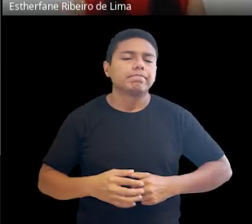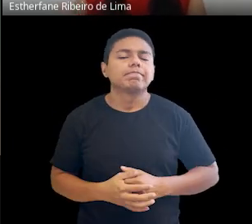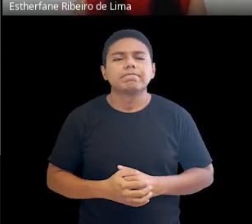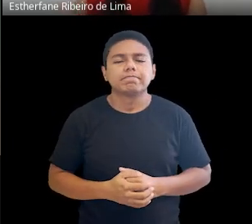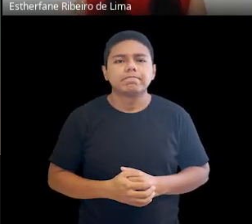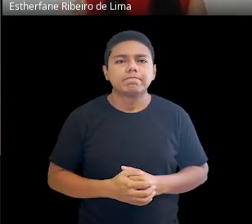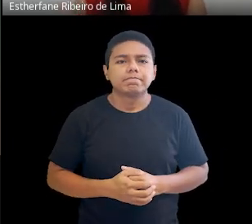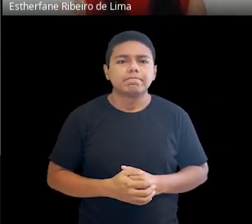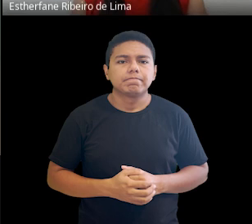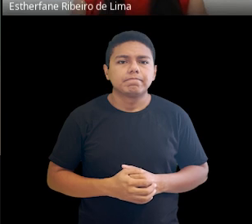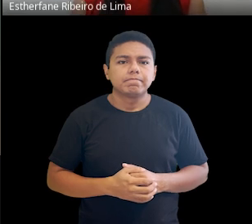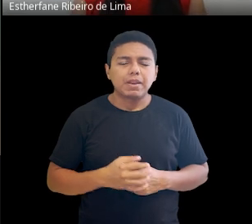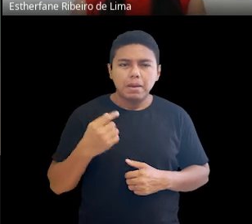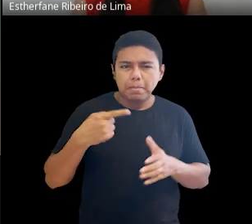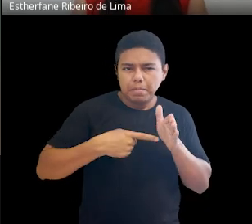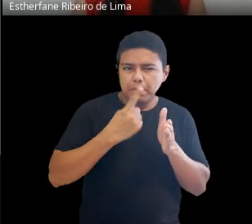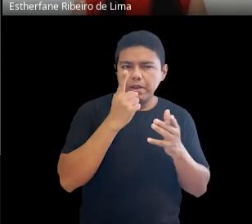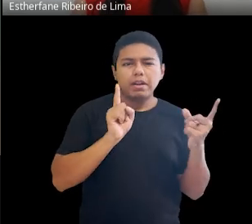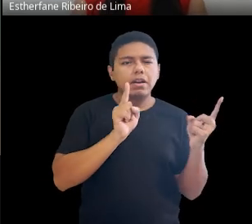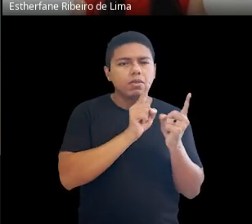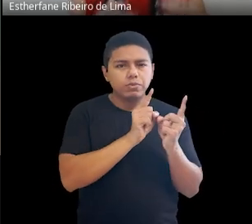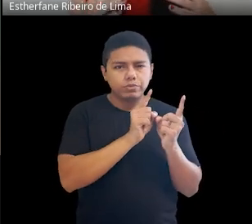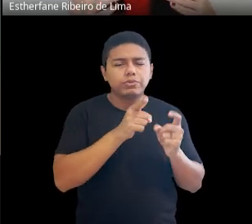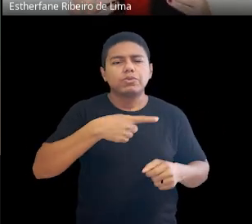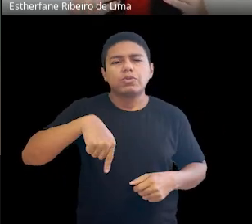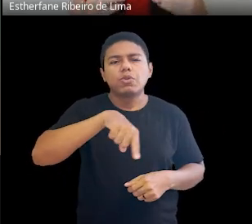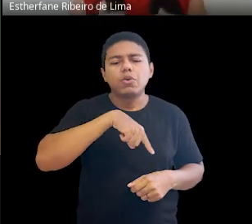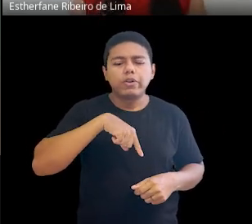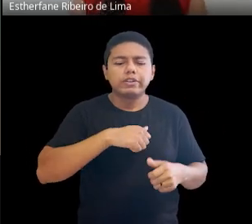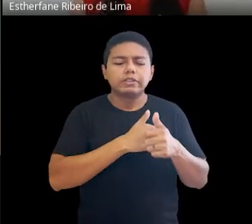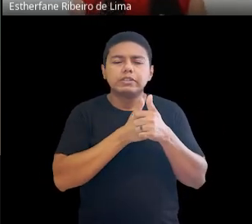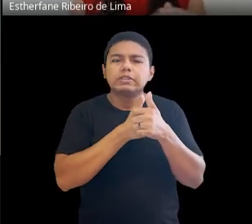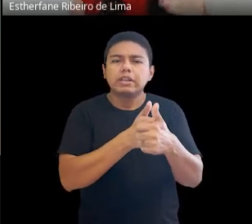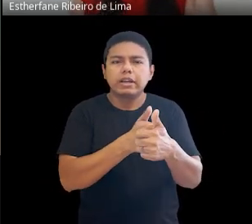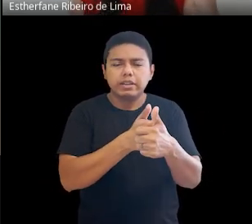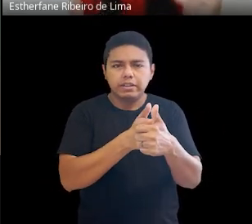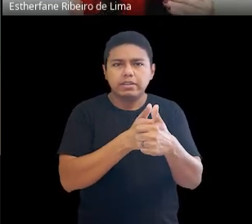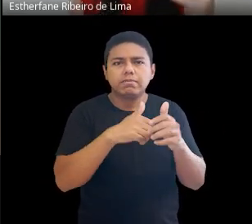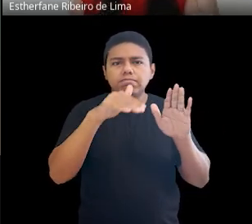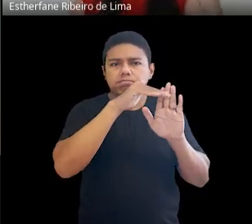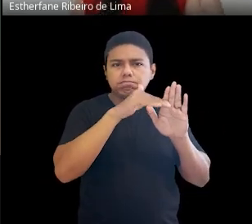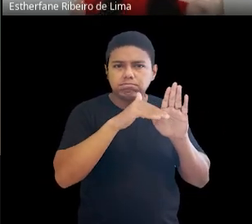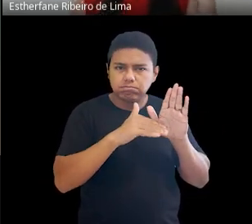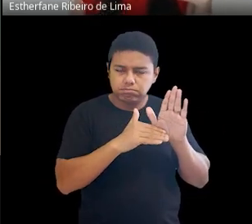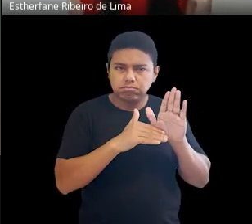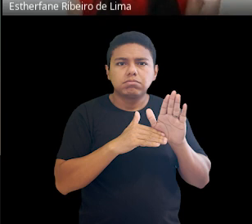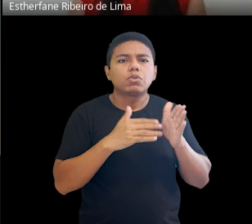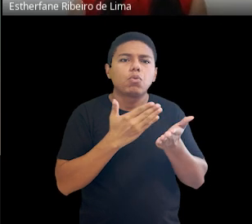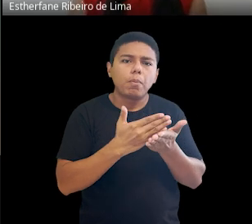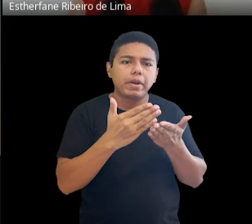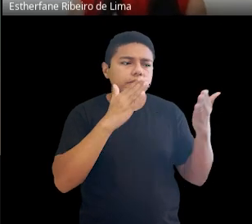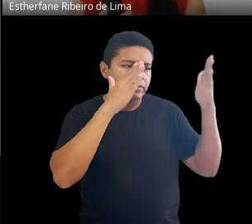Então, na primeira consulta, nós seguimos parâmetros. Então, iniciaremos a anamnese,